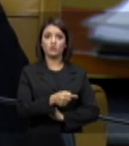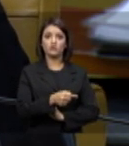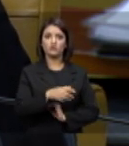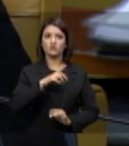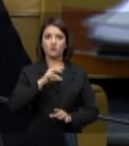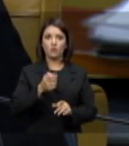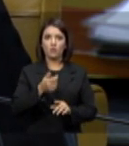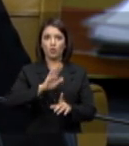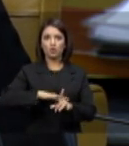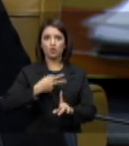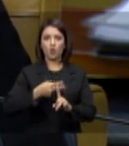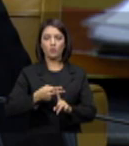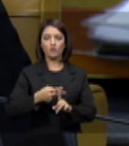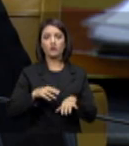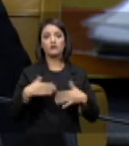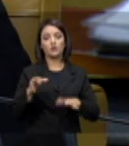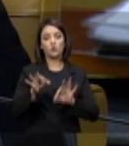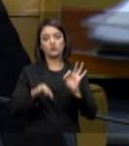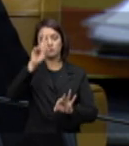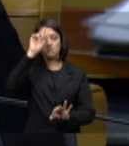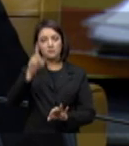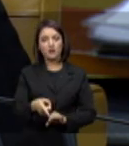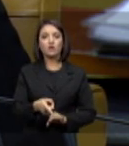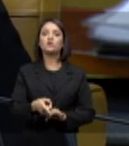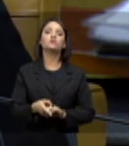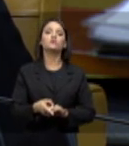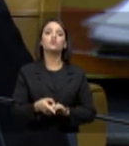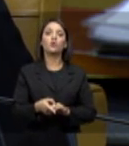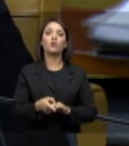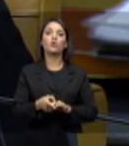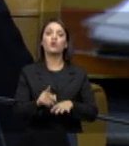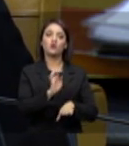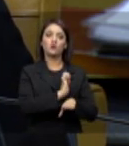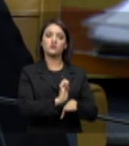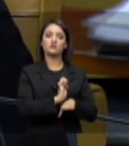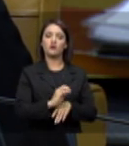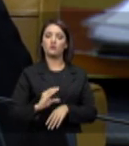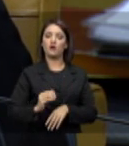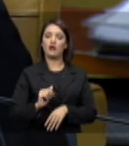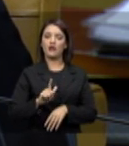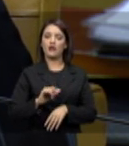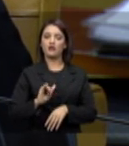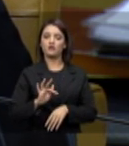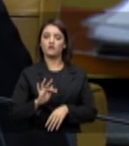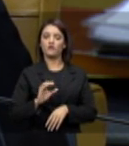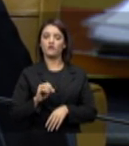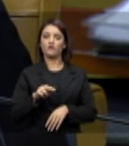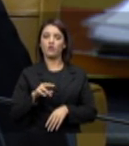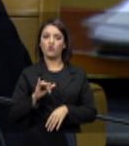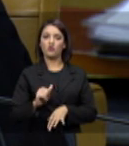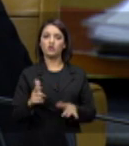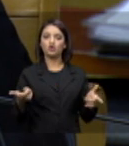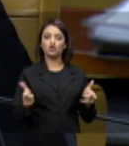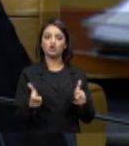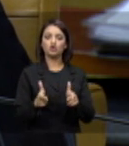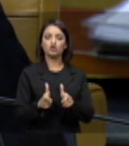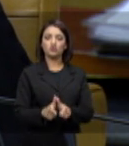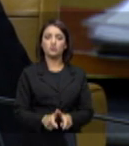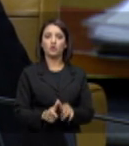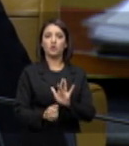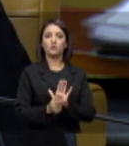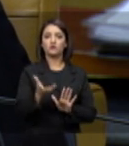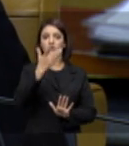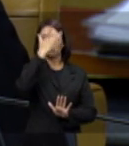por esse motivo o tribunal local determinou que o estado da califórnia reduzisse os números da população carcerária para o percentual